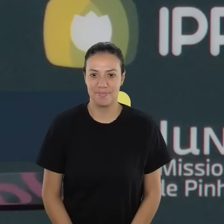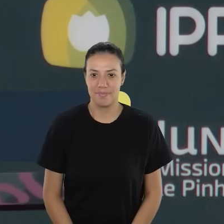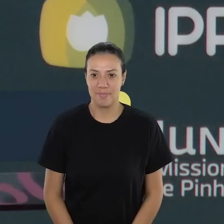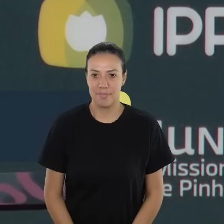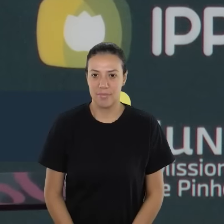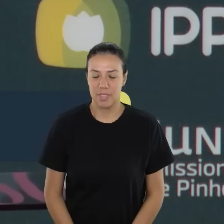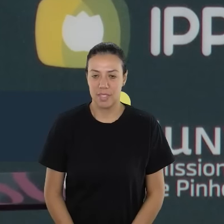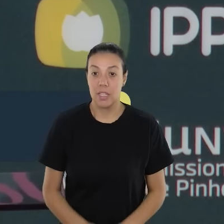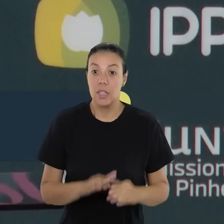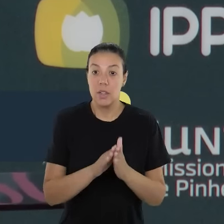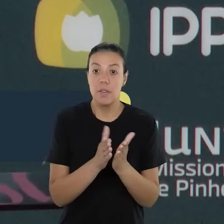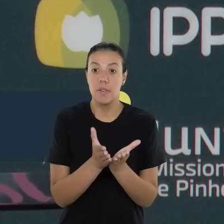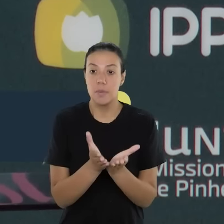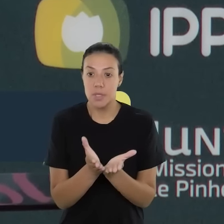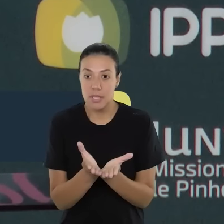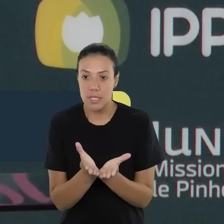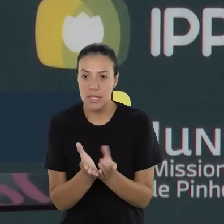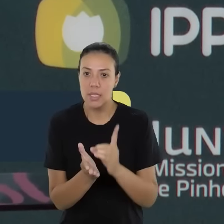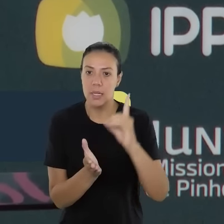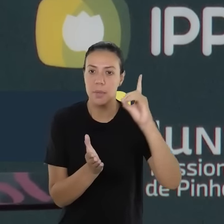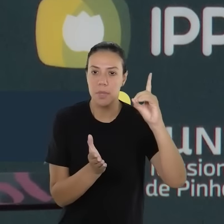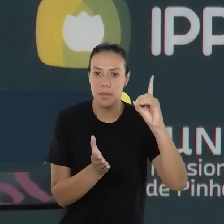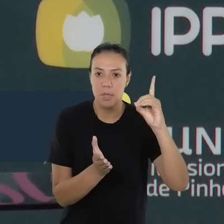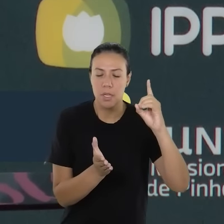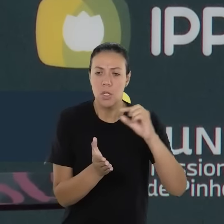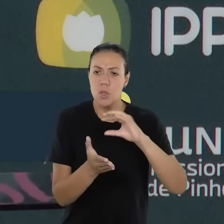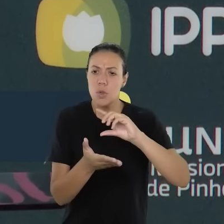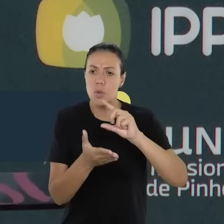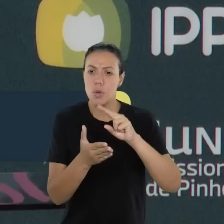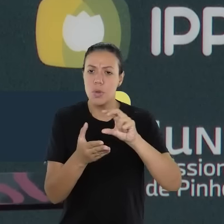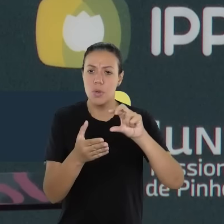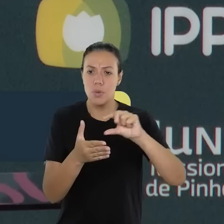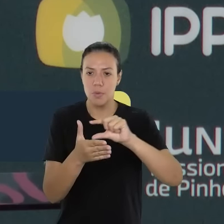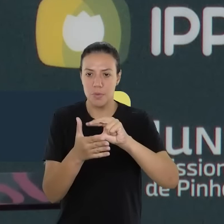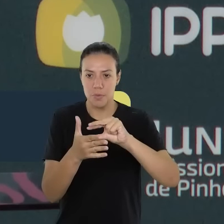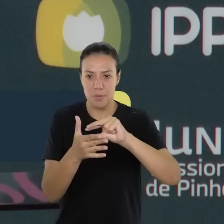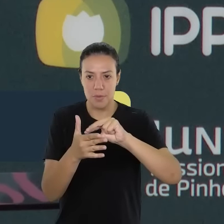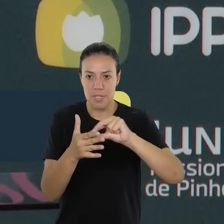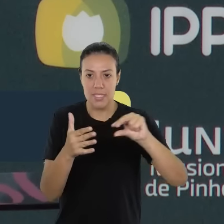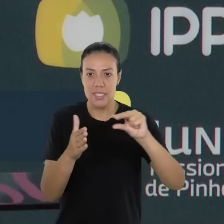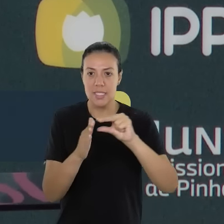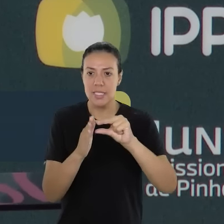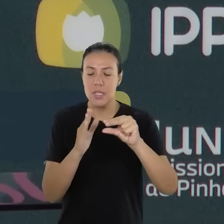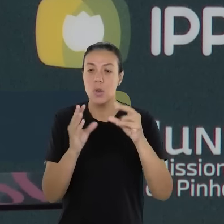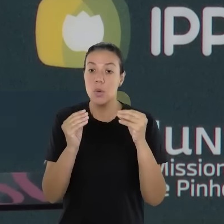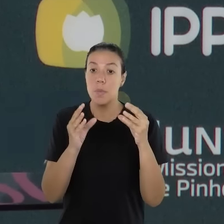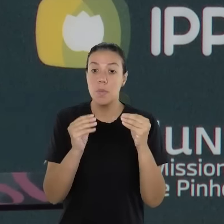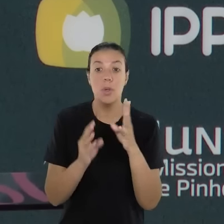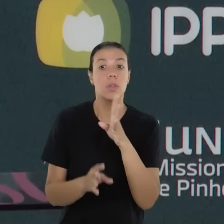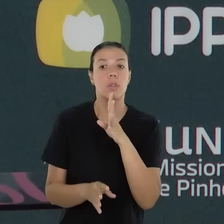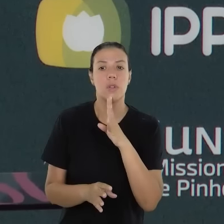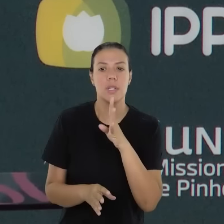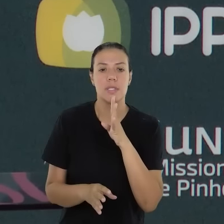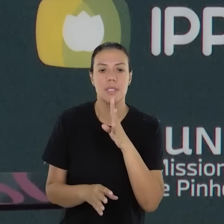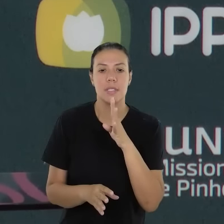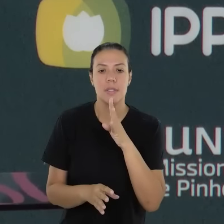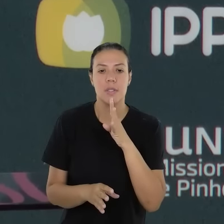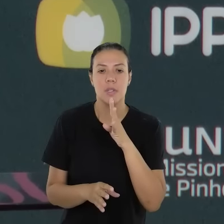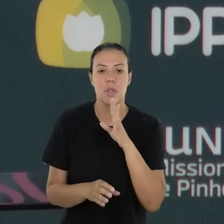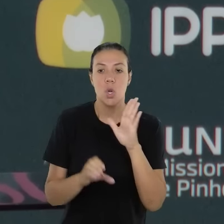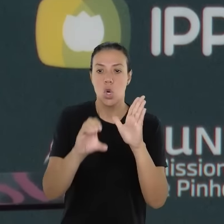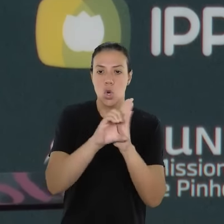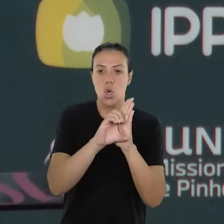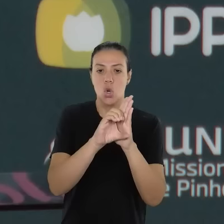Vamos abrir a palavra de Deus, um versículo bastante conhecido, segundo livro das Crônicas,